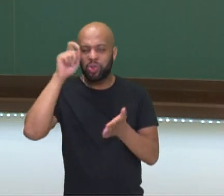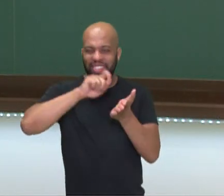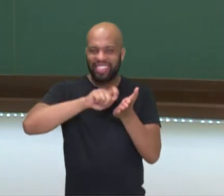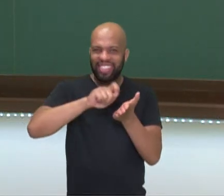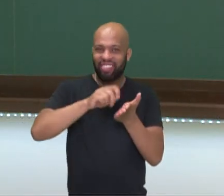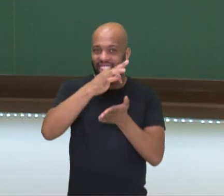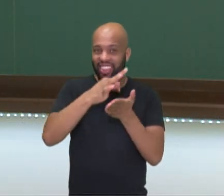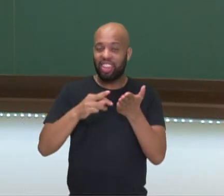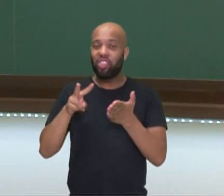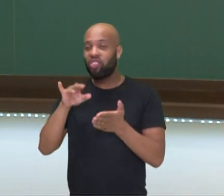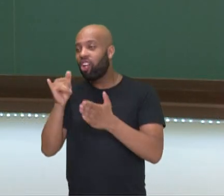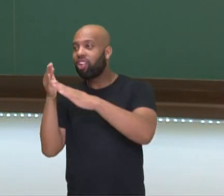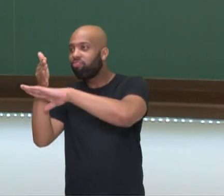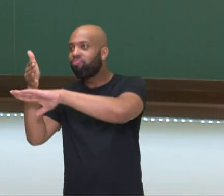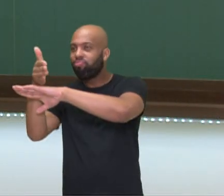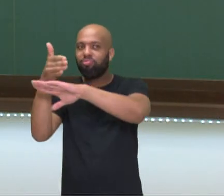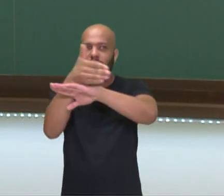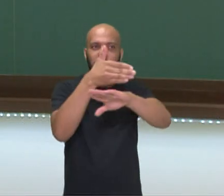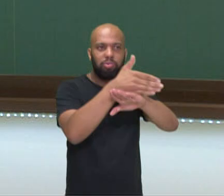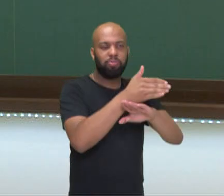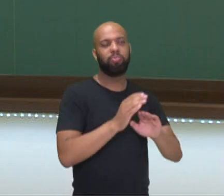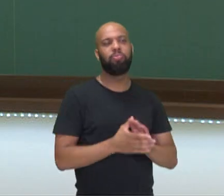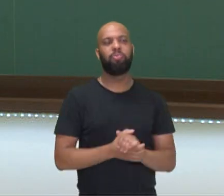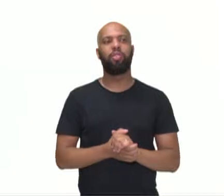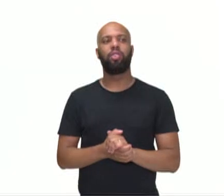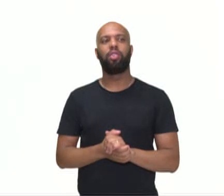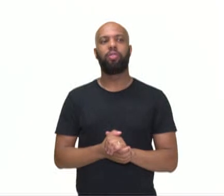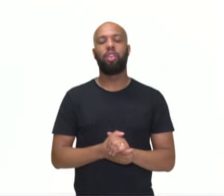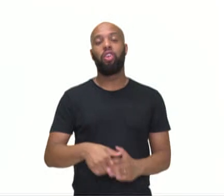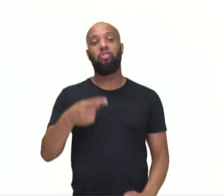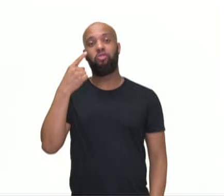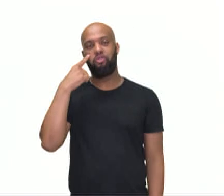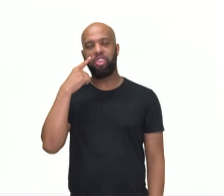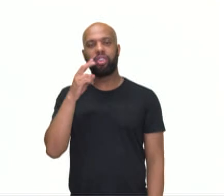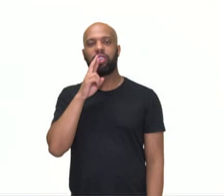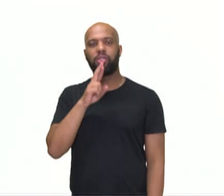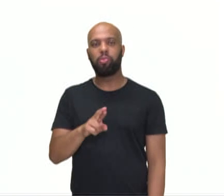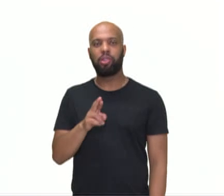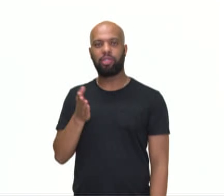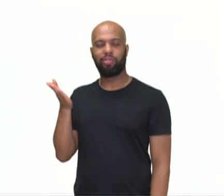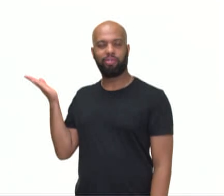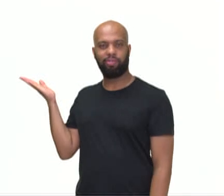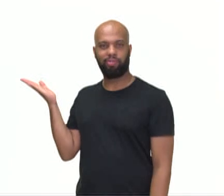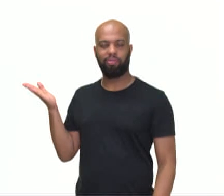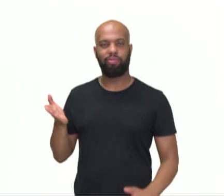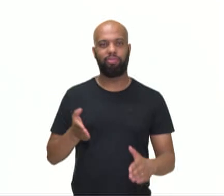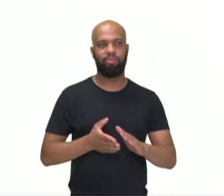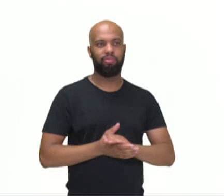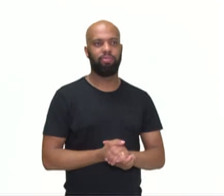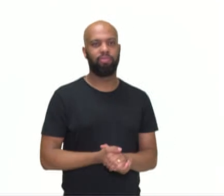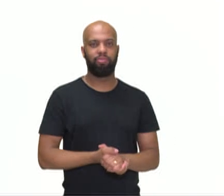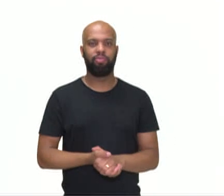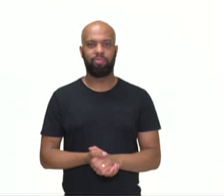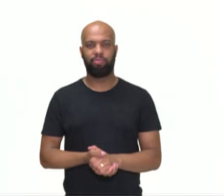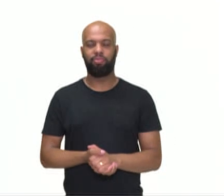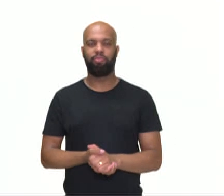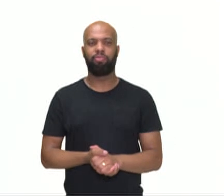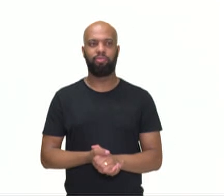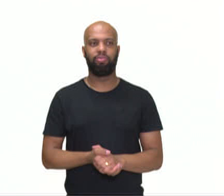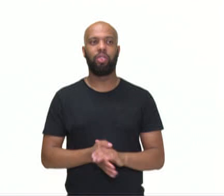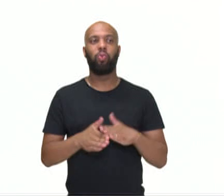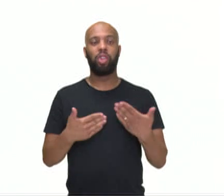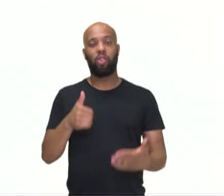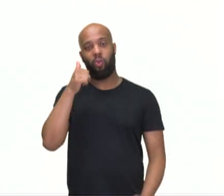autores geralmente vão? Então, nós temos she usually goes somewhere with her parents. Então,